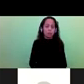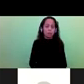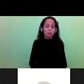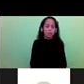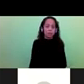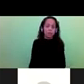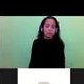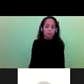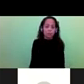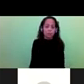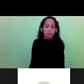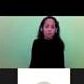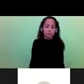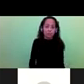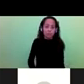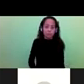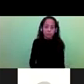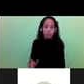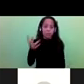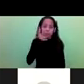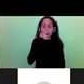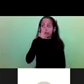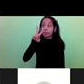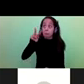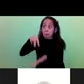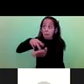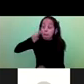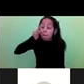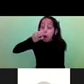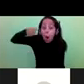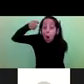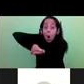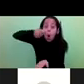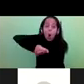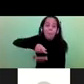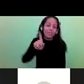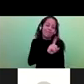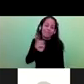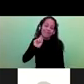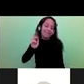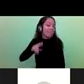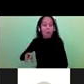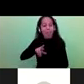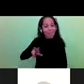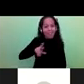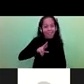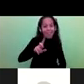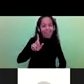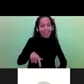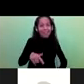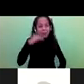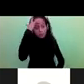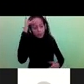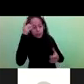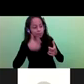de uma presença não necessária, né, desses sujeitos no ambiente